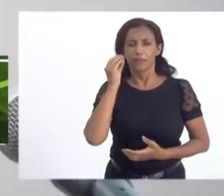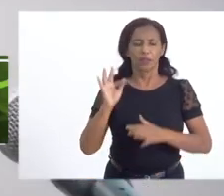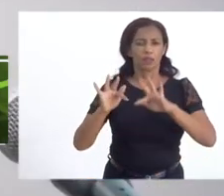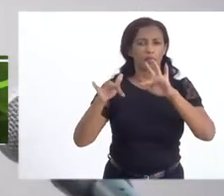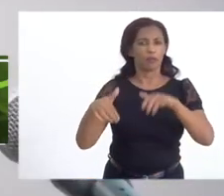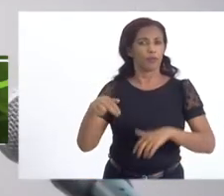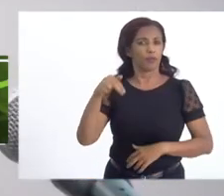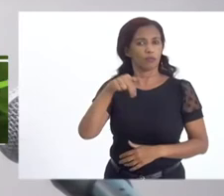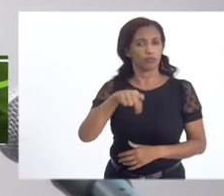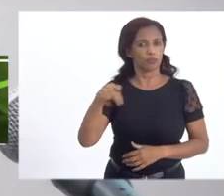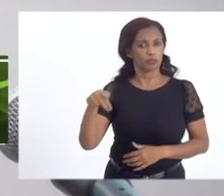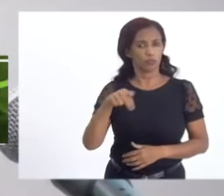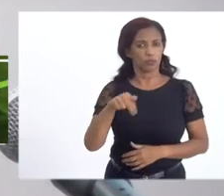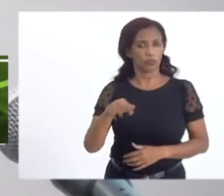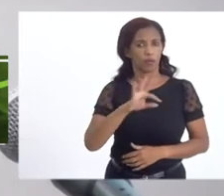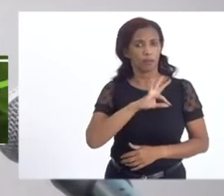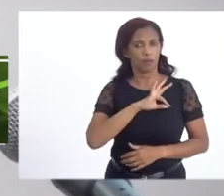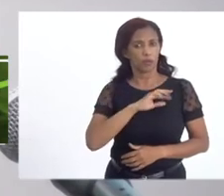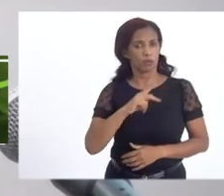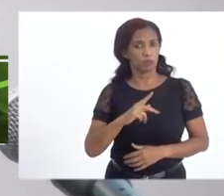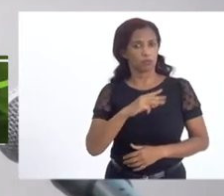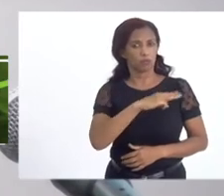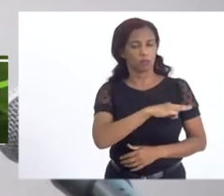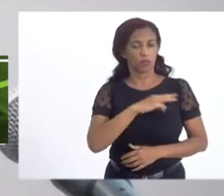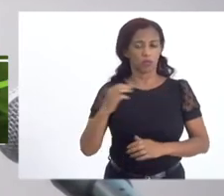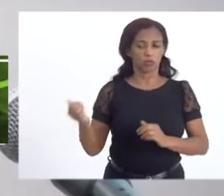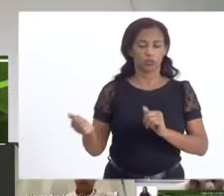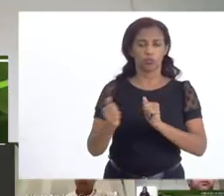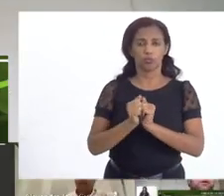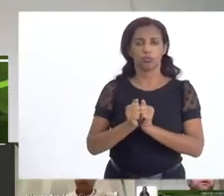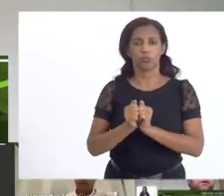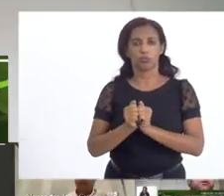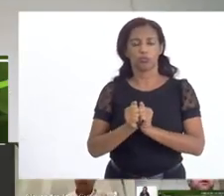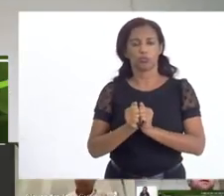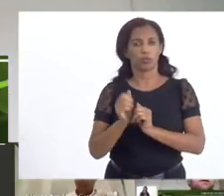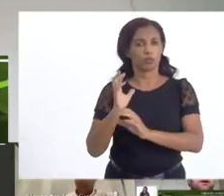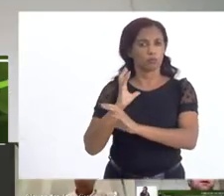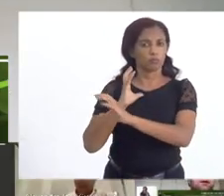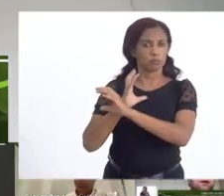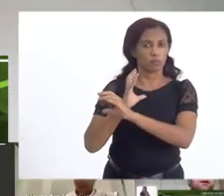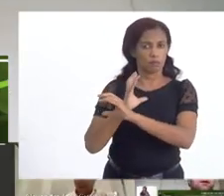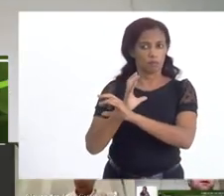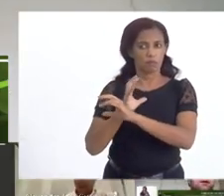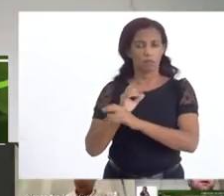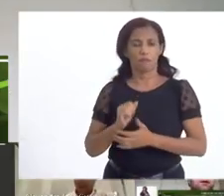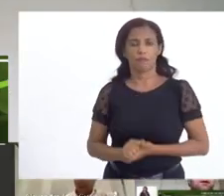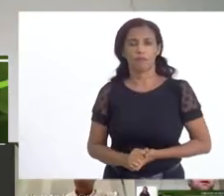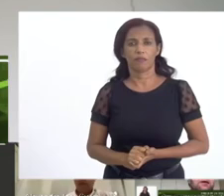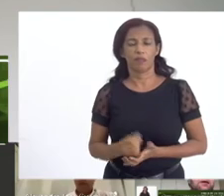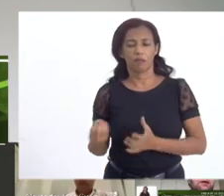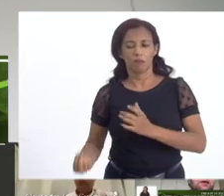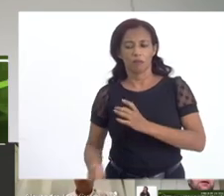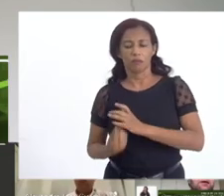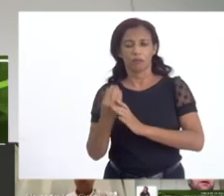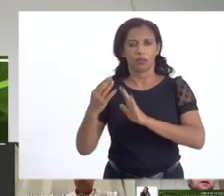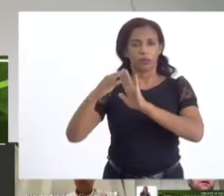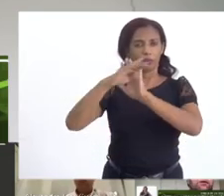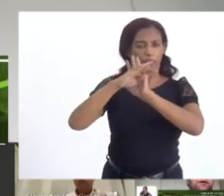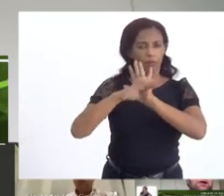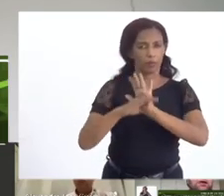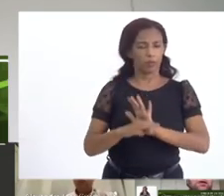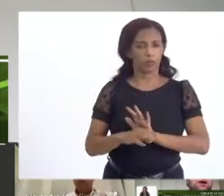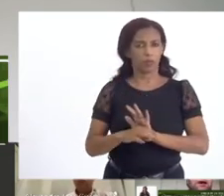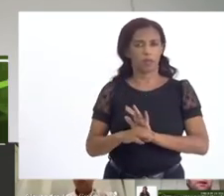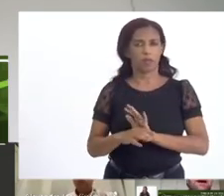de novembro a Polícia Militar, junto com a Polícia Civil, lancem um novo programa de policiamento